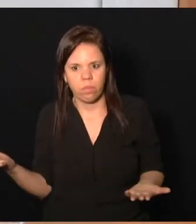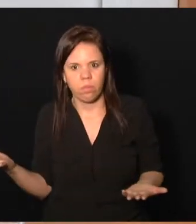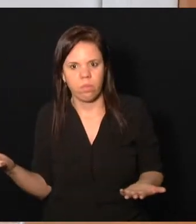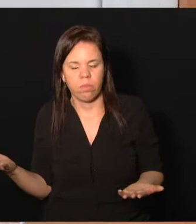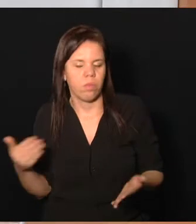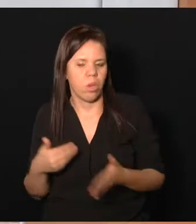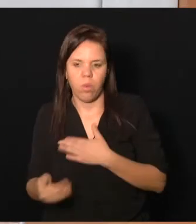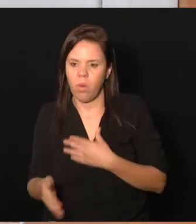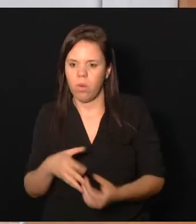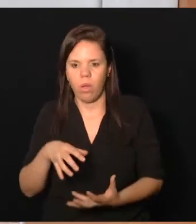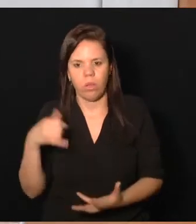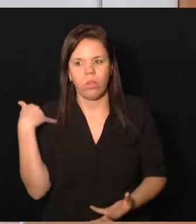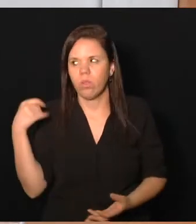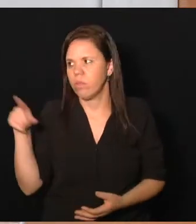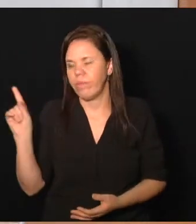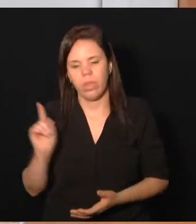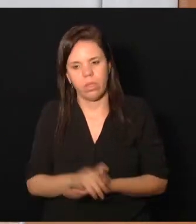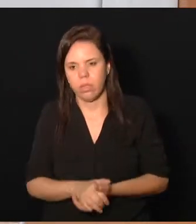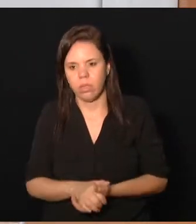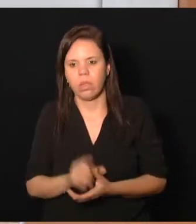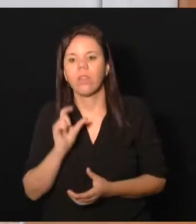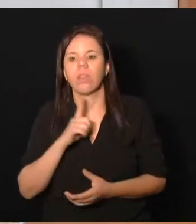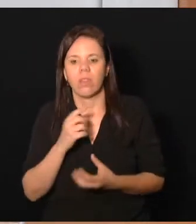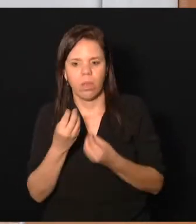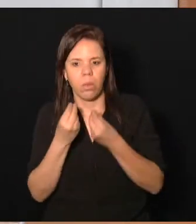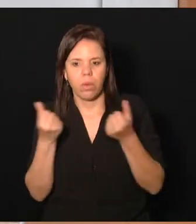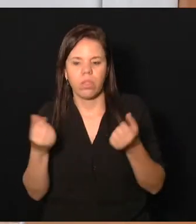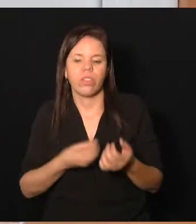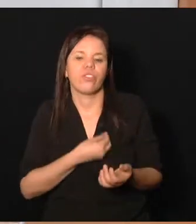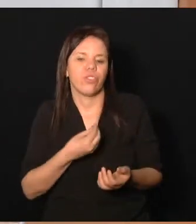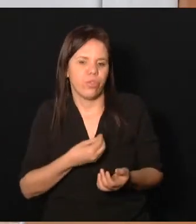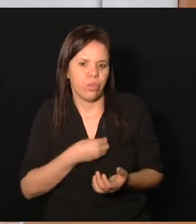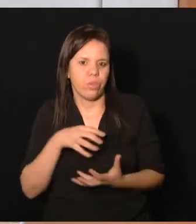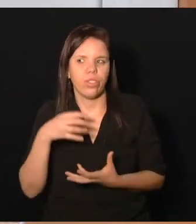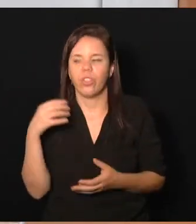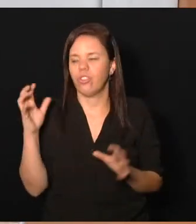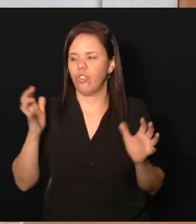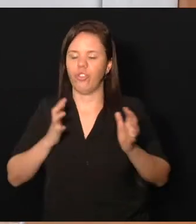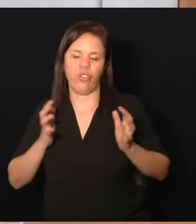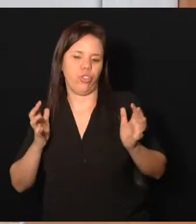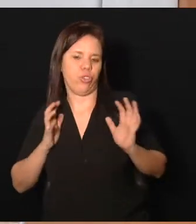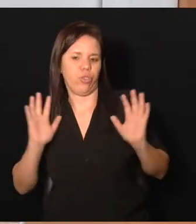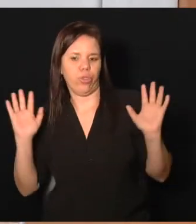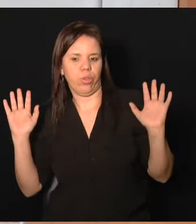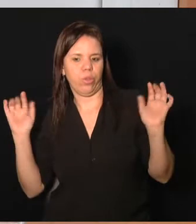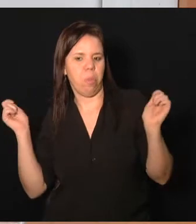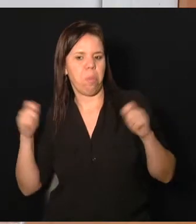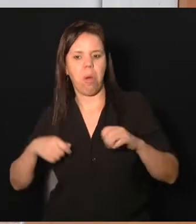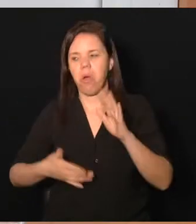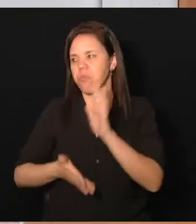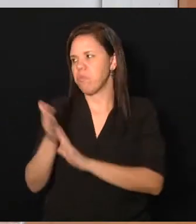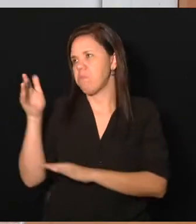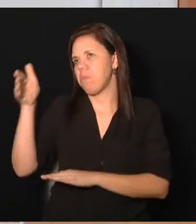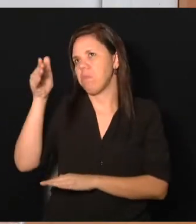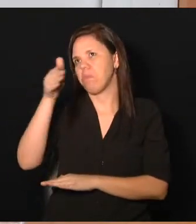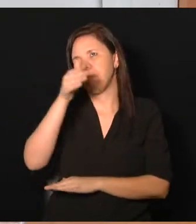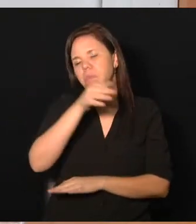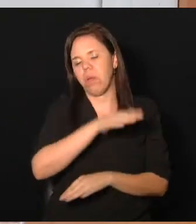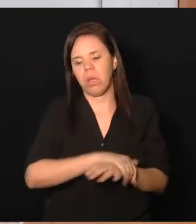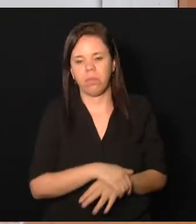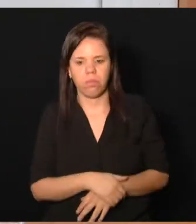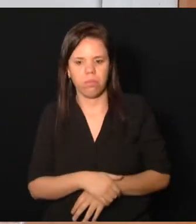é qualquer idoso que vai. Então, quem tem qualidade de vida é o idoso rico. Daí você, em transporte